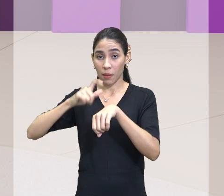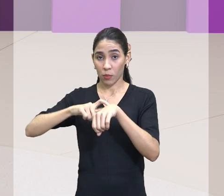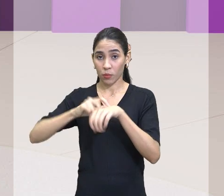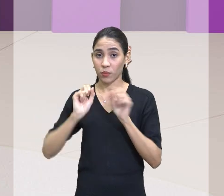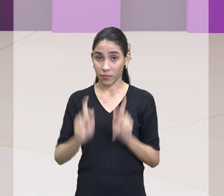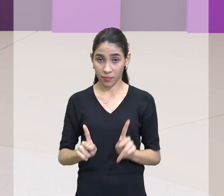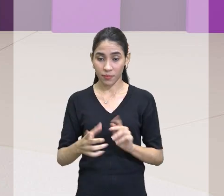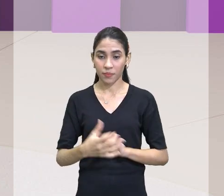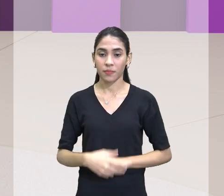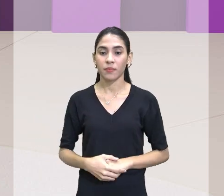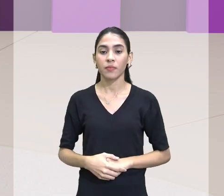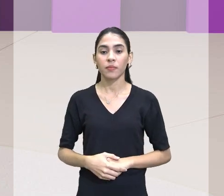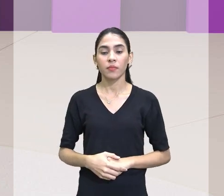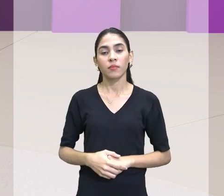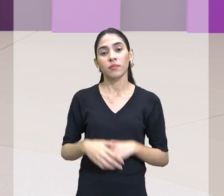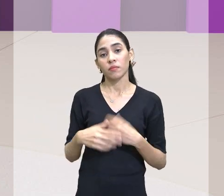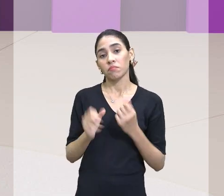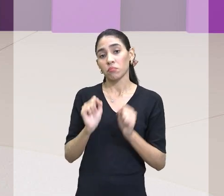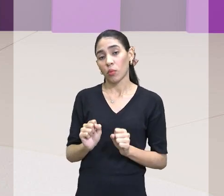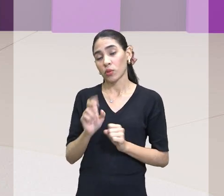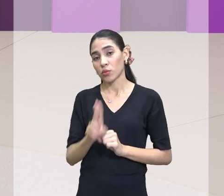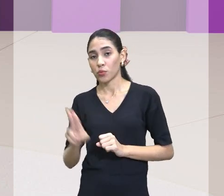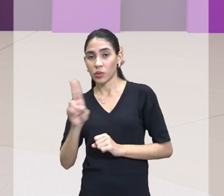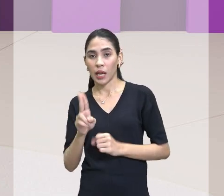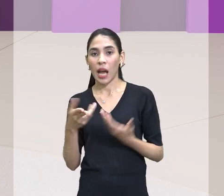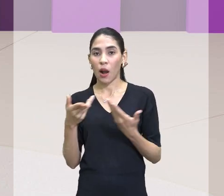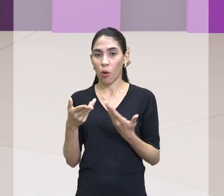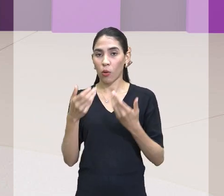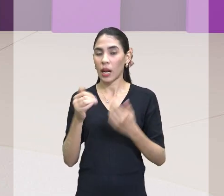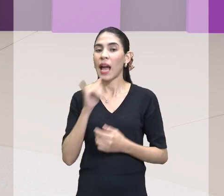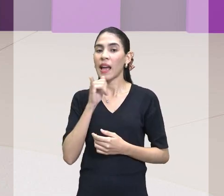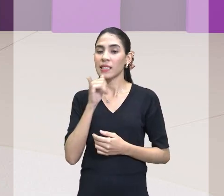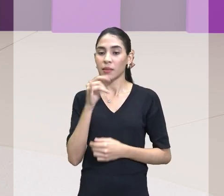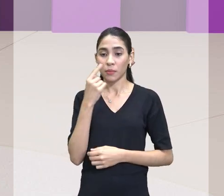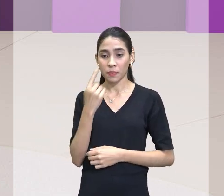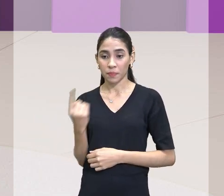certo? Podemos aplicar isso em uma questão que eu trouxe para vocês.